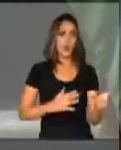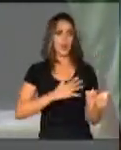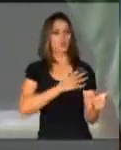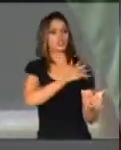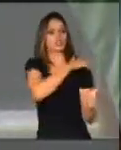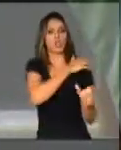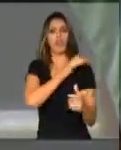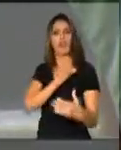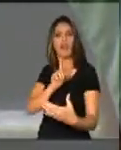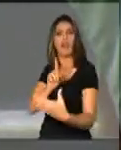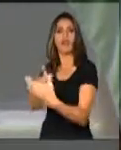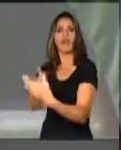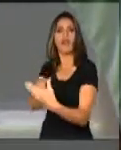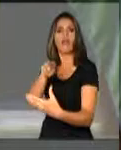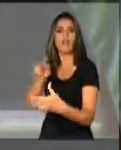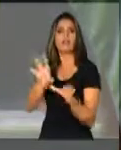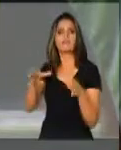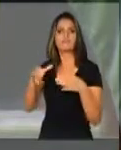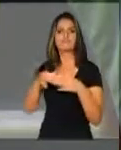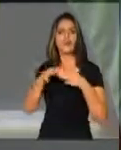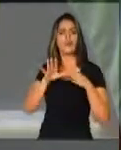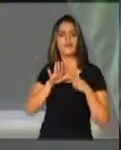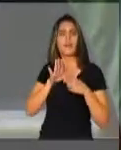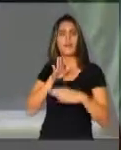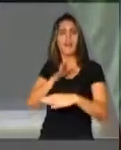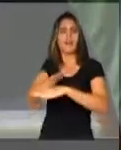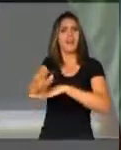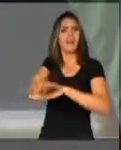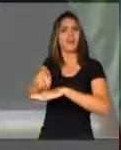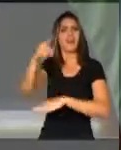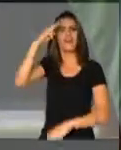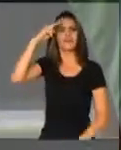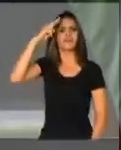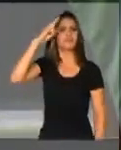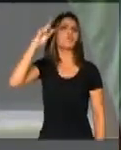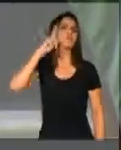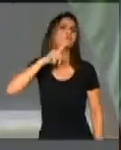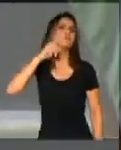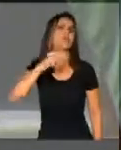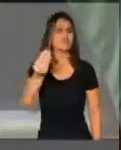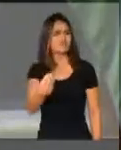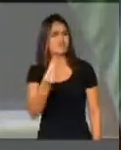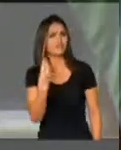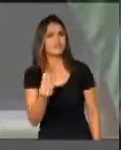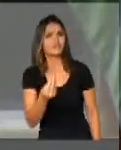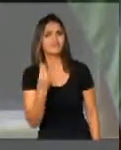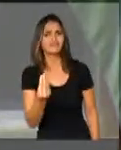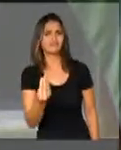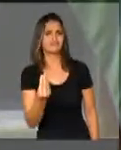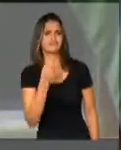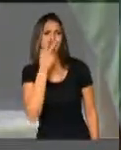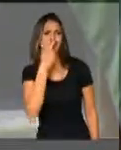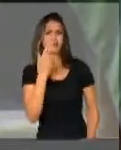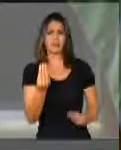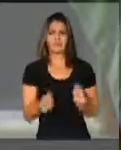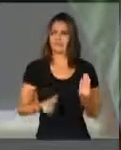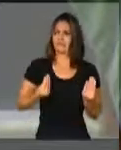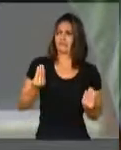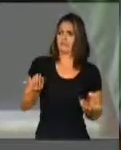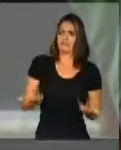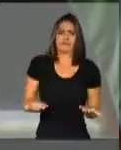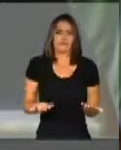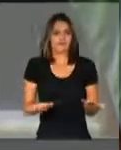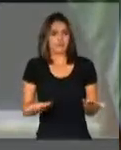general brasileiro participe e aceite o comando do Exército norte-americano. Isso não é uma